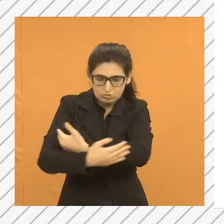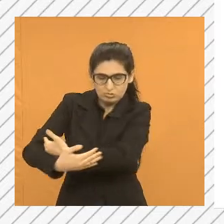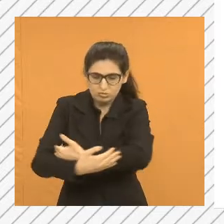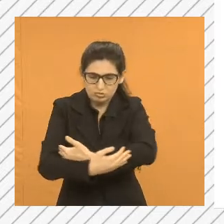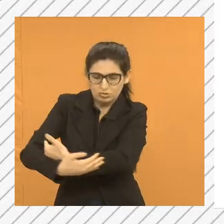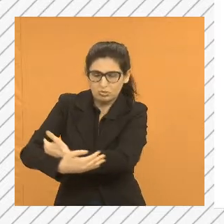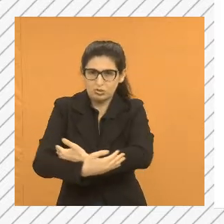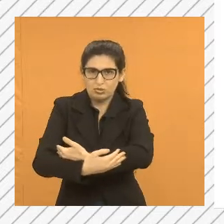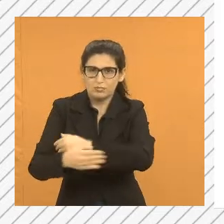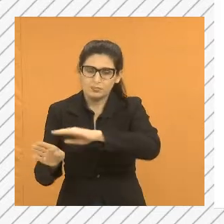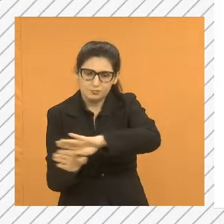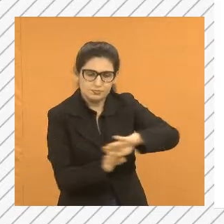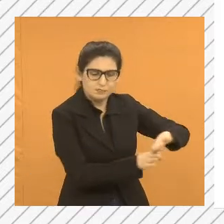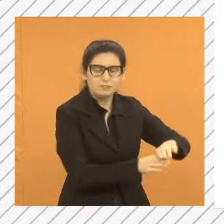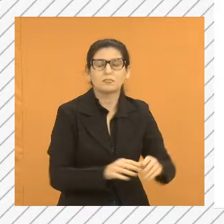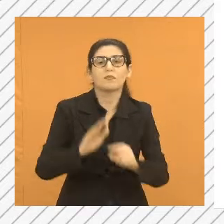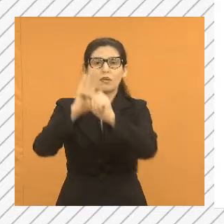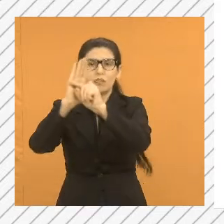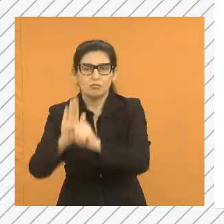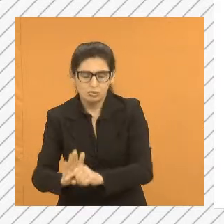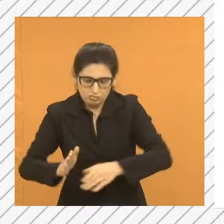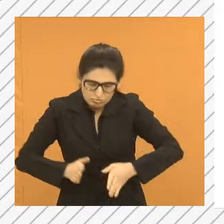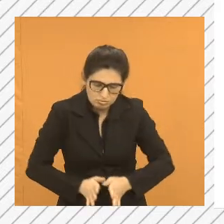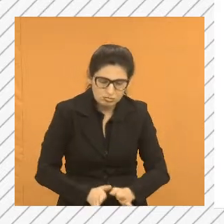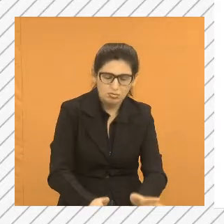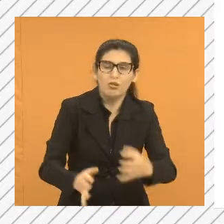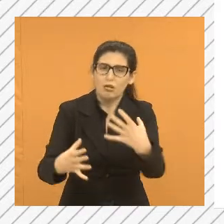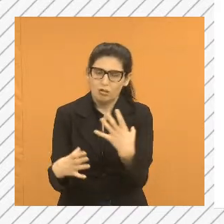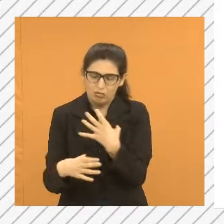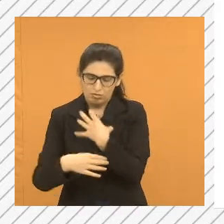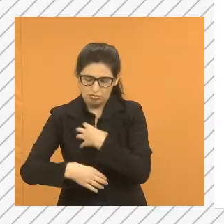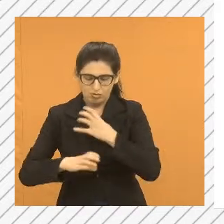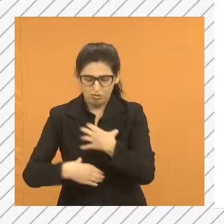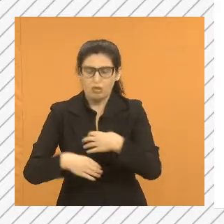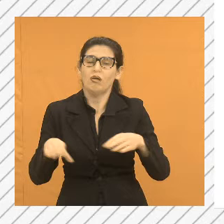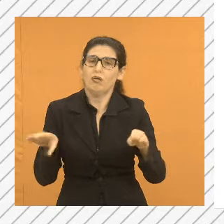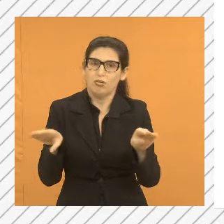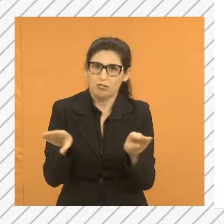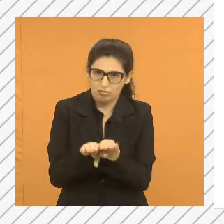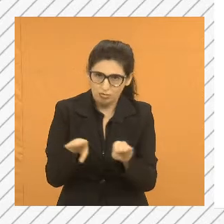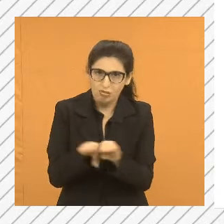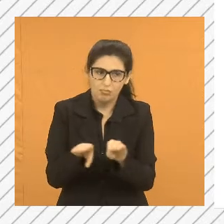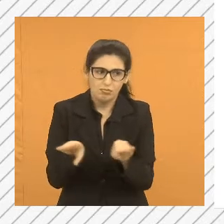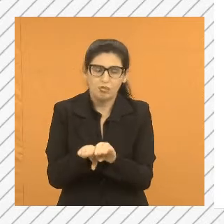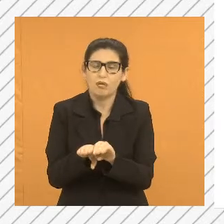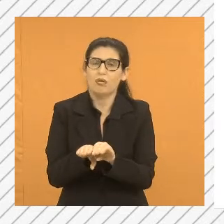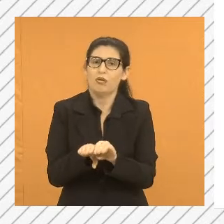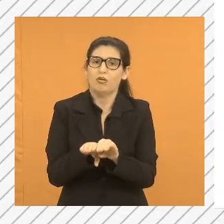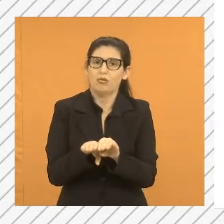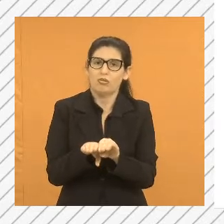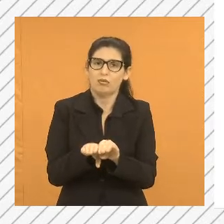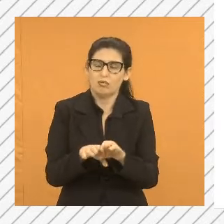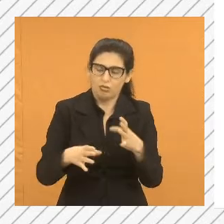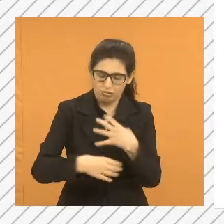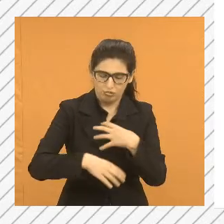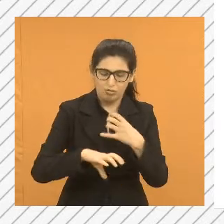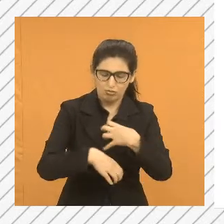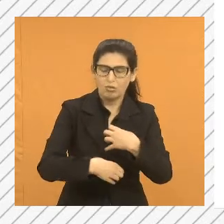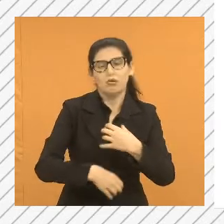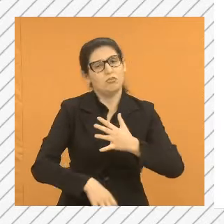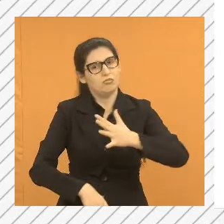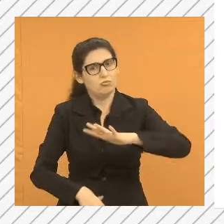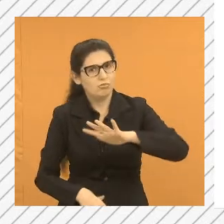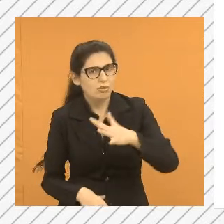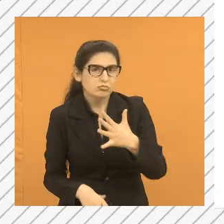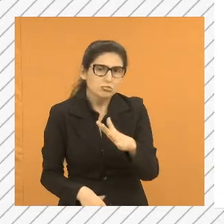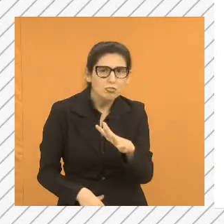uma redução no nascimento e as consultas também acompanharam proporcionalmente, ou seja, mantiveram mais ou menos